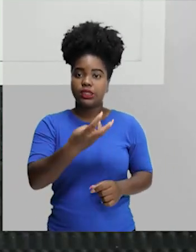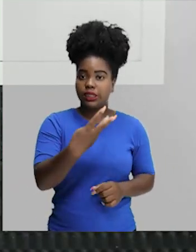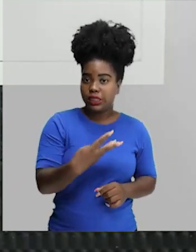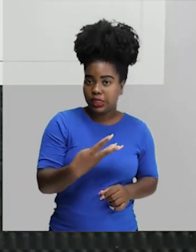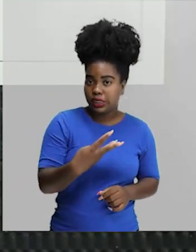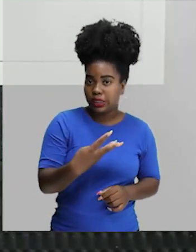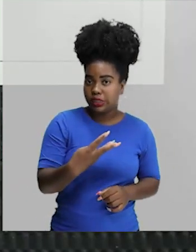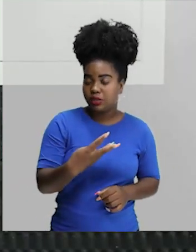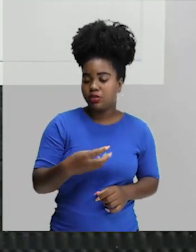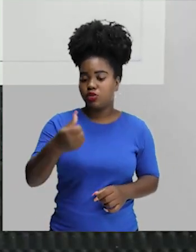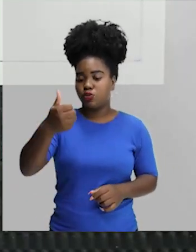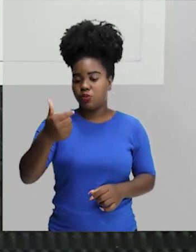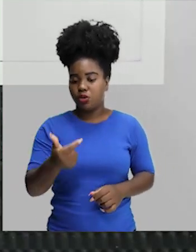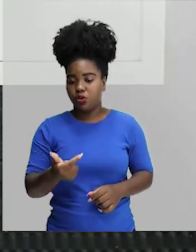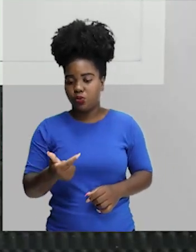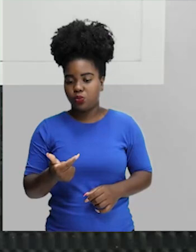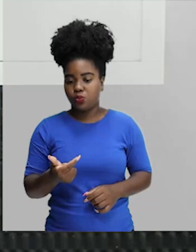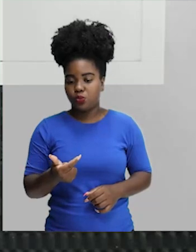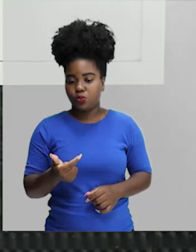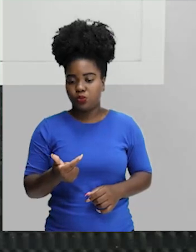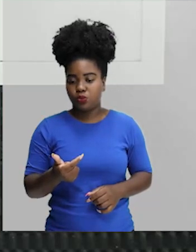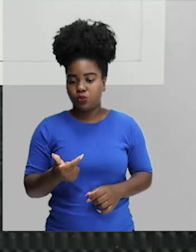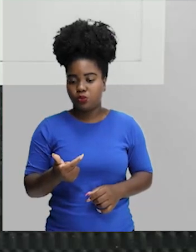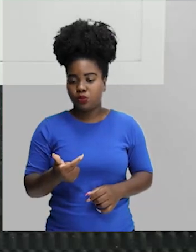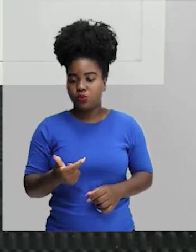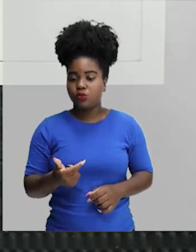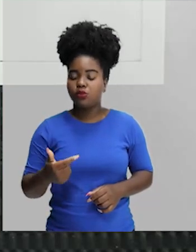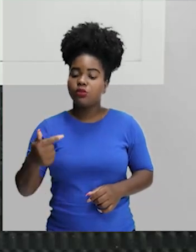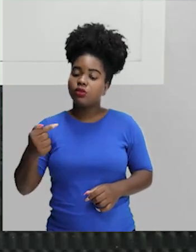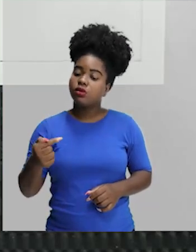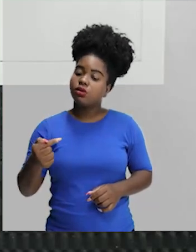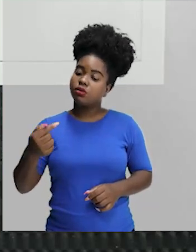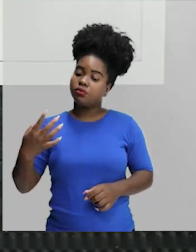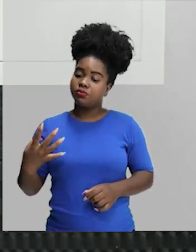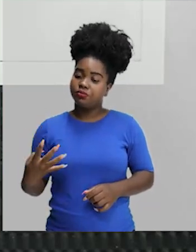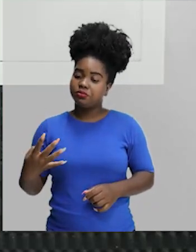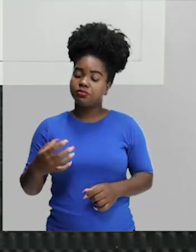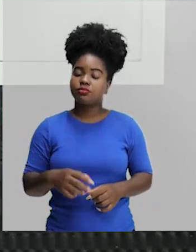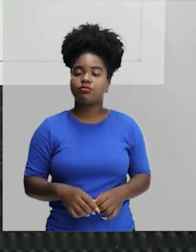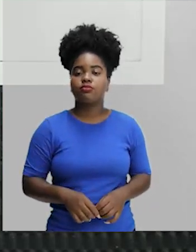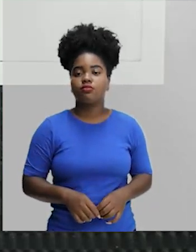Esse aqui vai dar 1/2. E esse aqui vai dar 7 sobre 4.